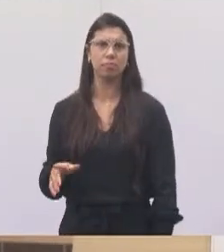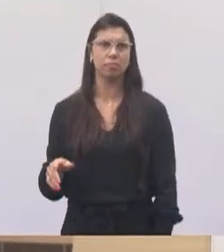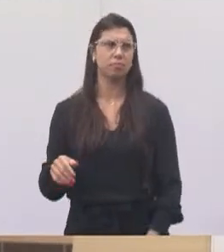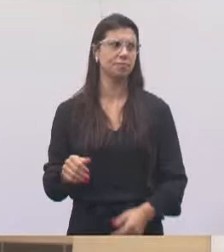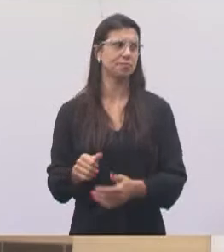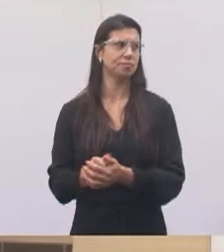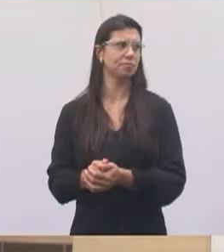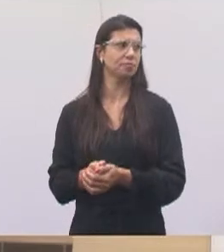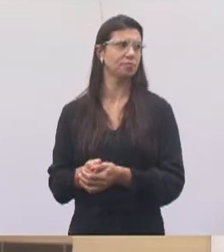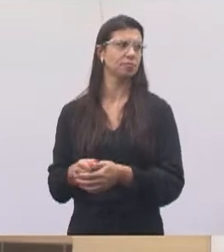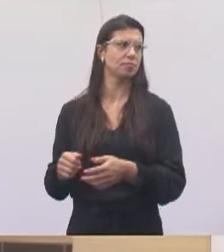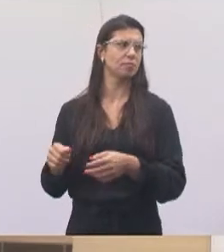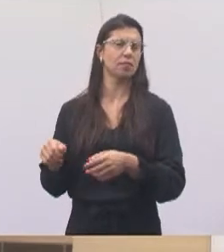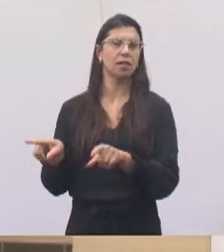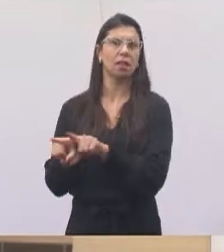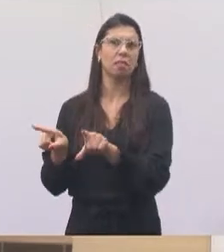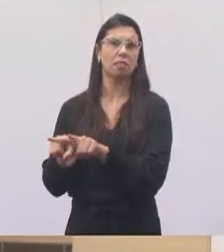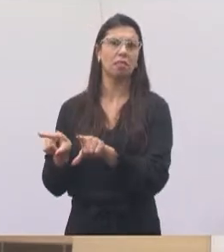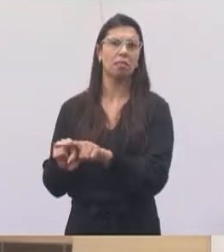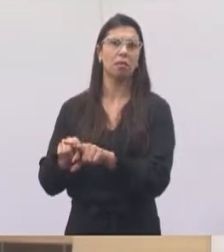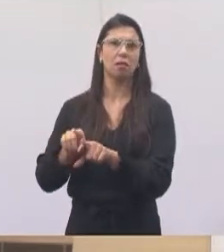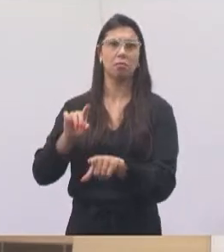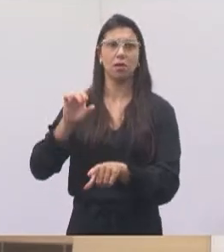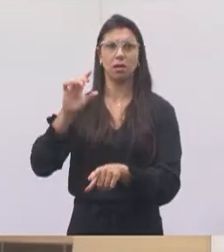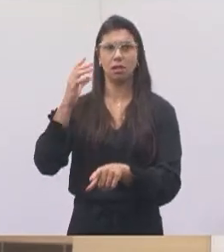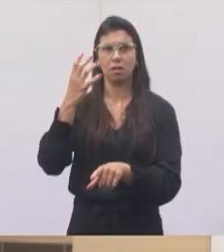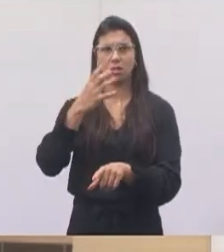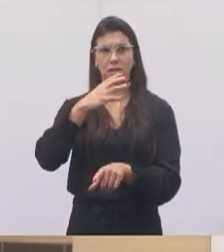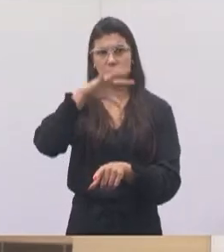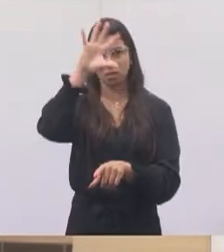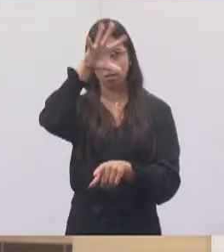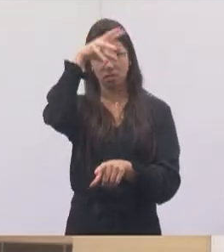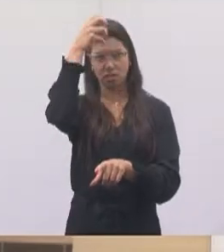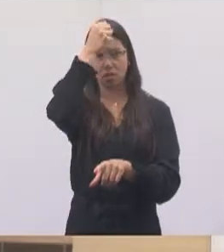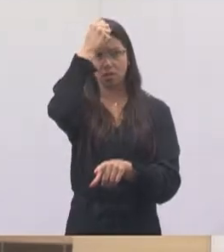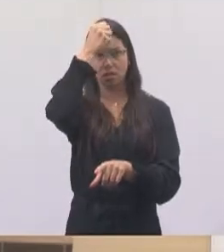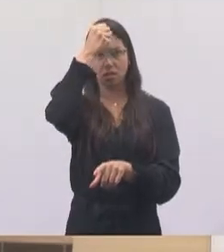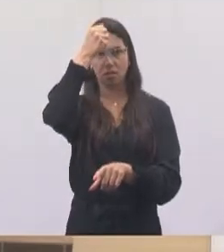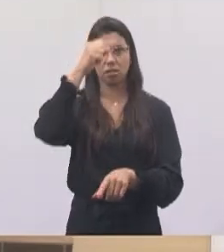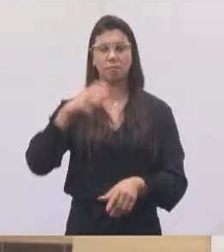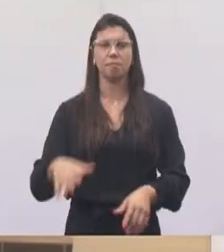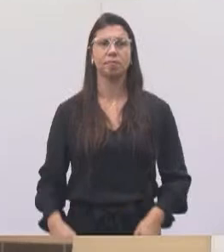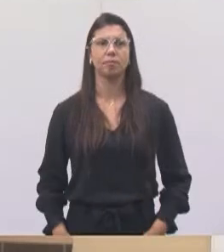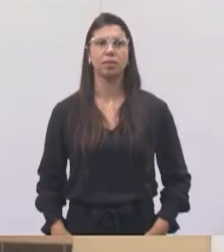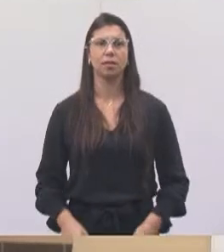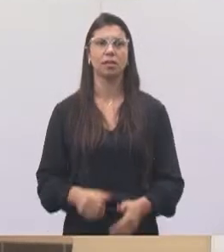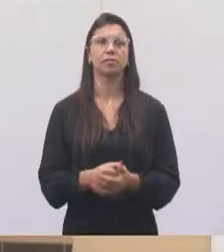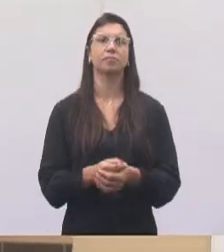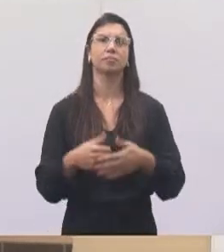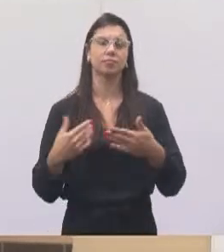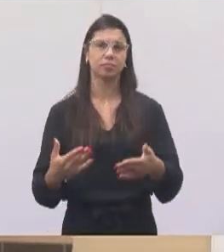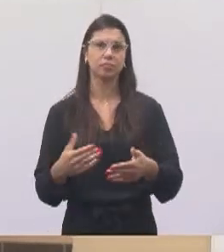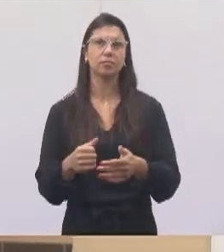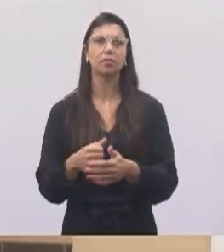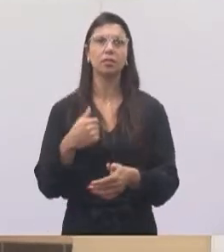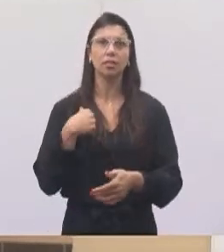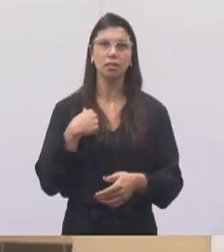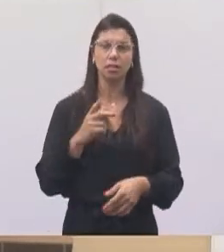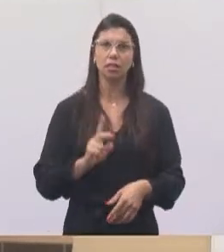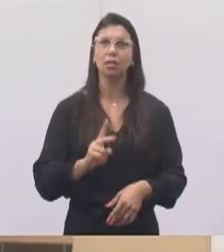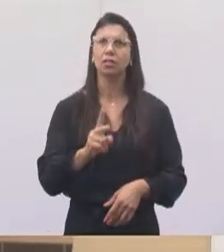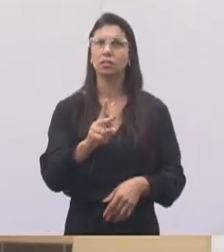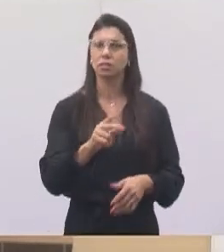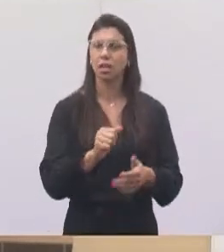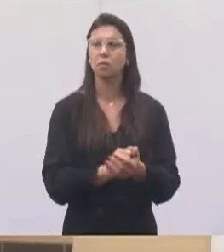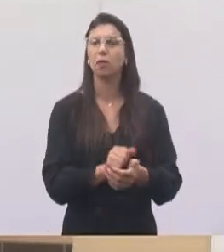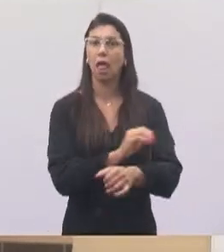na igreja evangélica, como eu já fui conhecer uma igreja evangélica, Assembleia de Deus, lá em São José, maravilhosa, uma orquestra